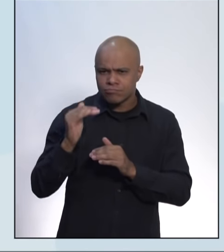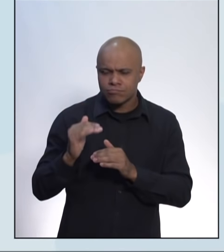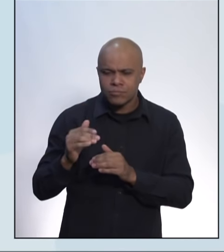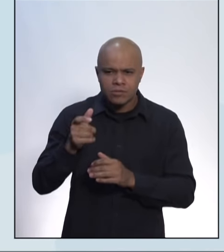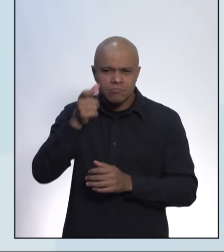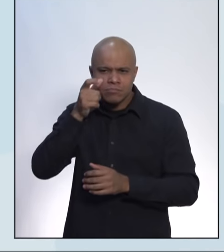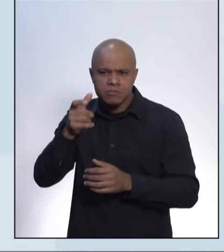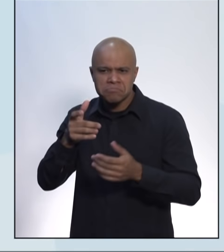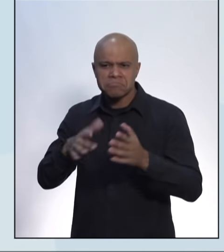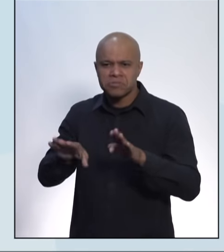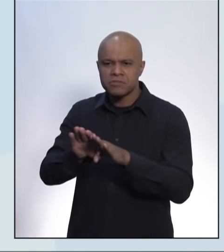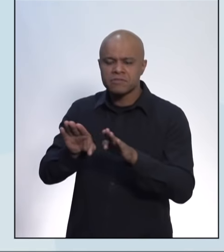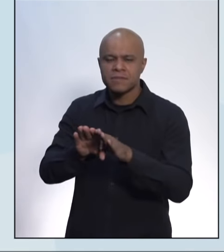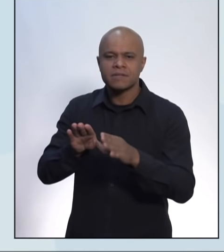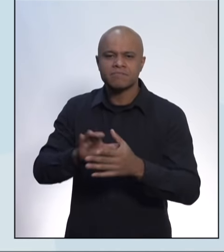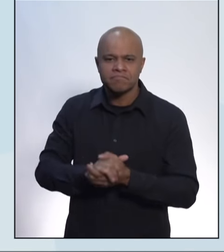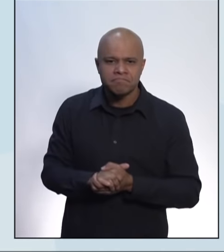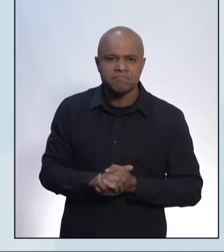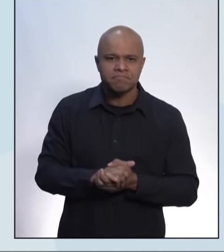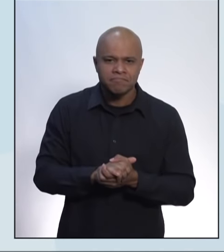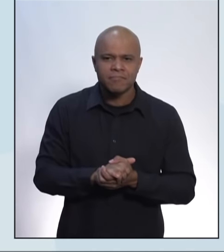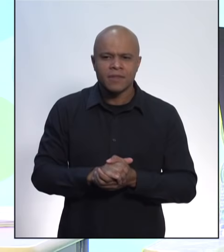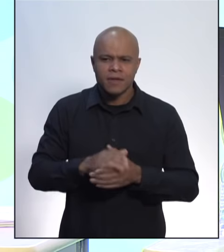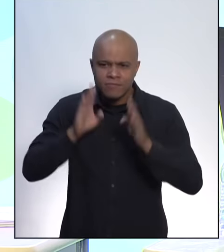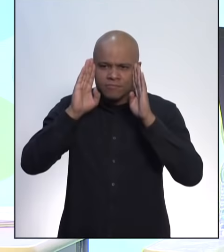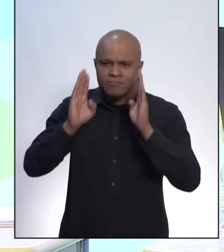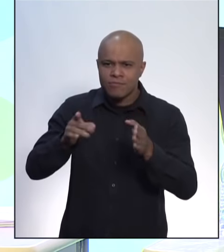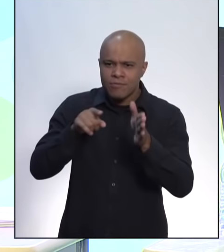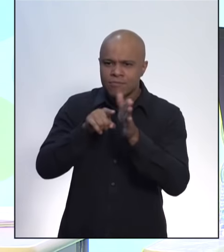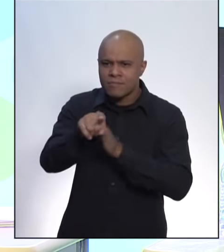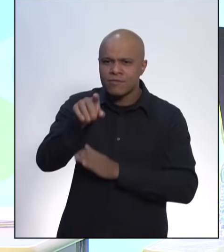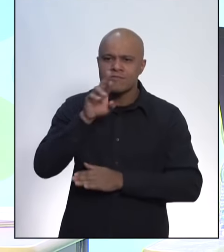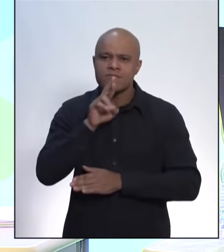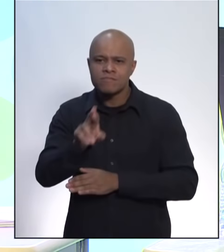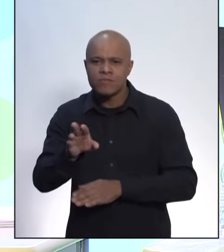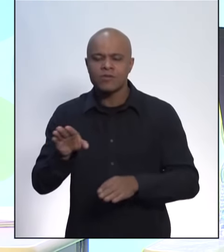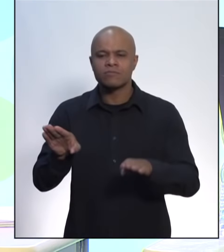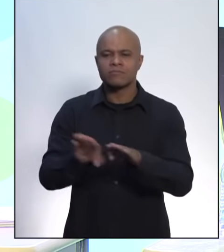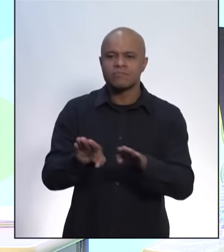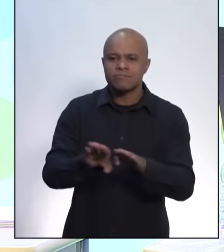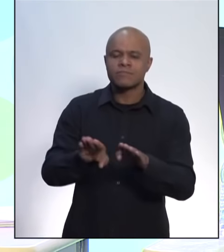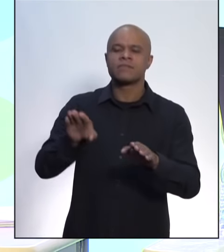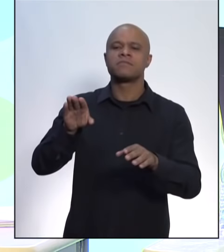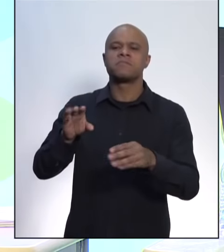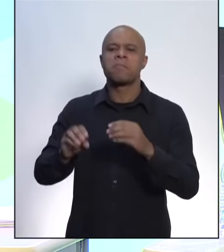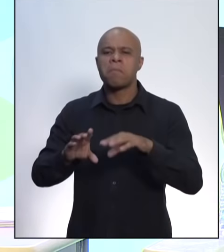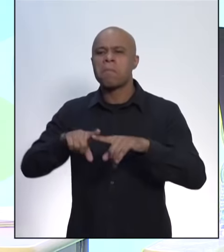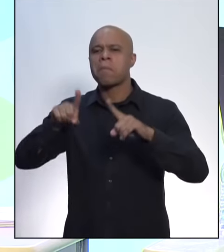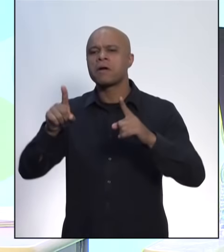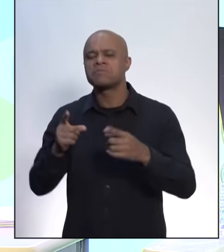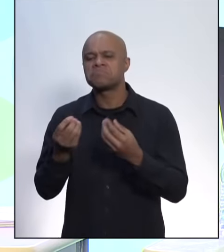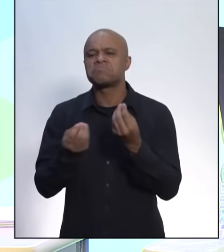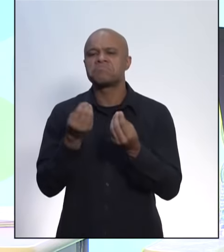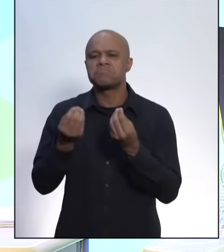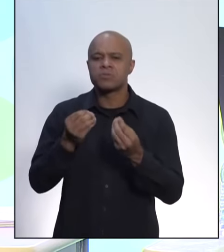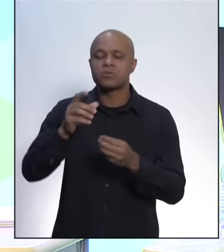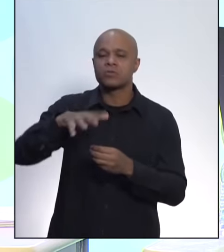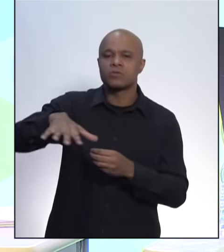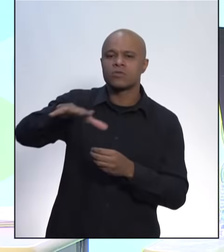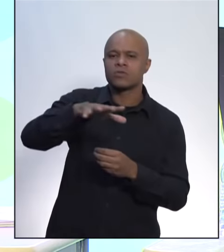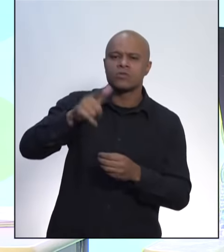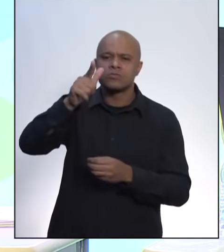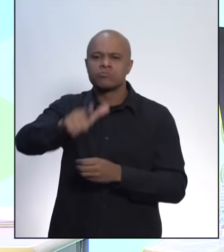interessantes né olha só se foquem na pergunta e na resposta ok o adams a sites do